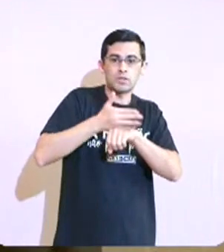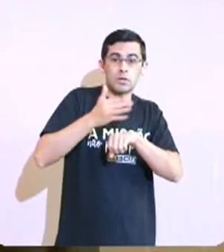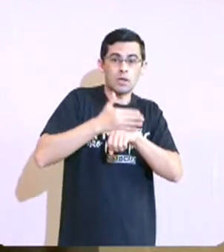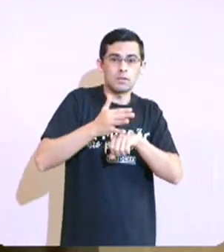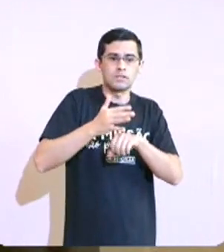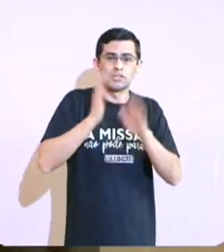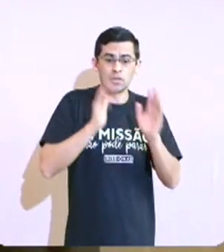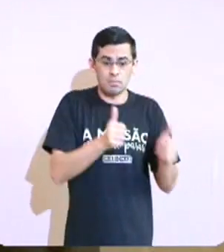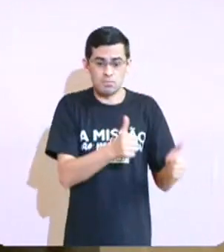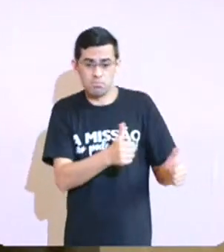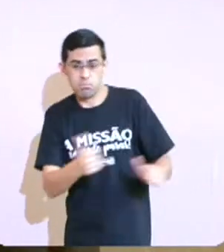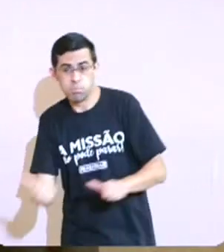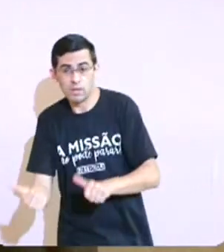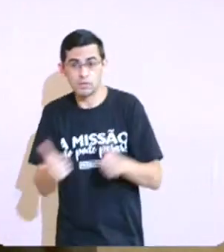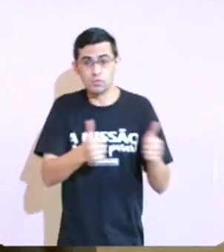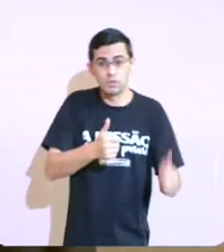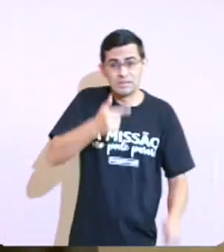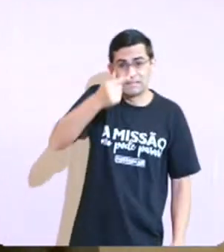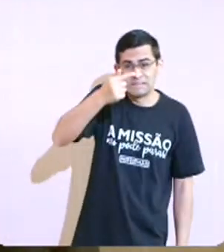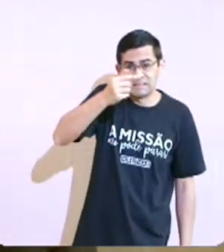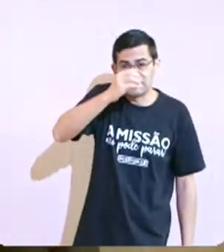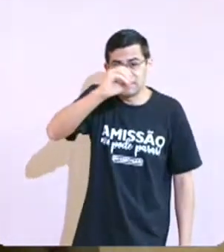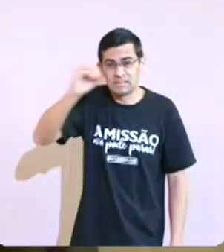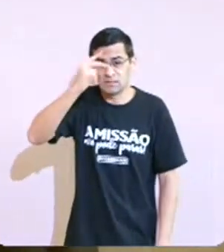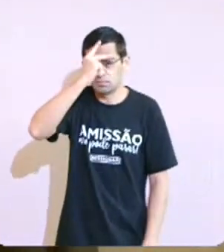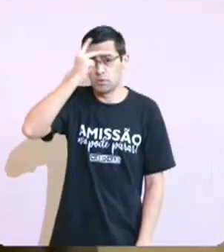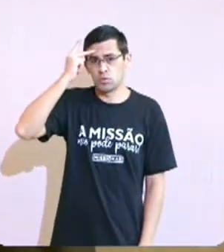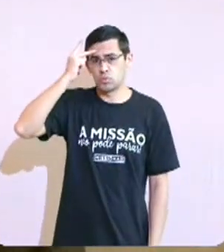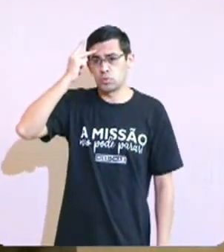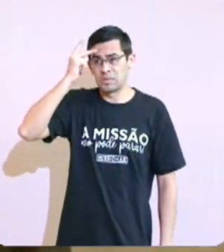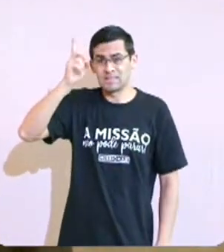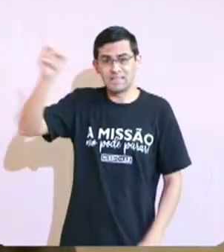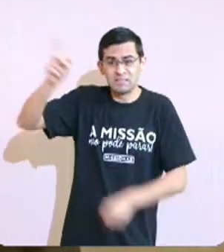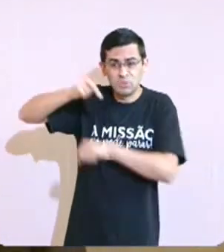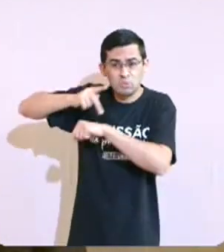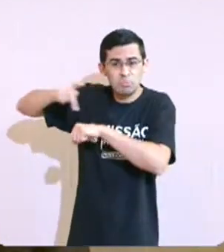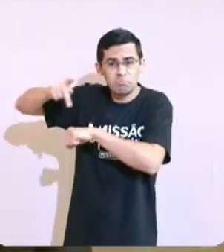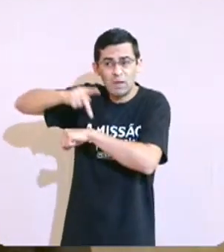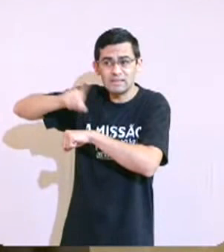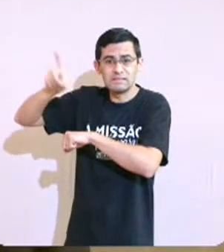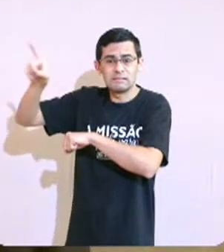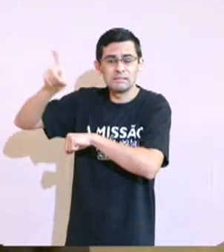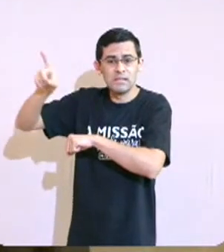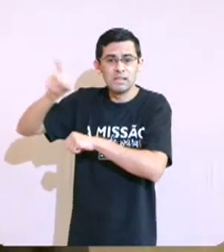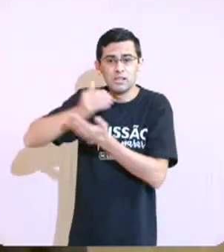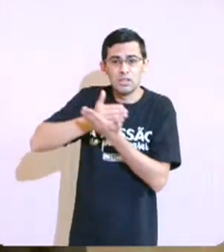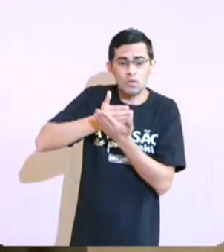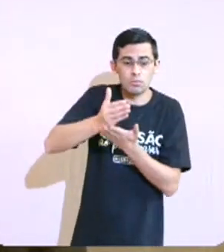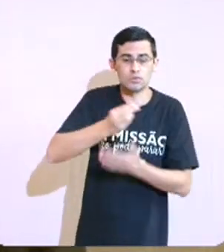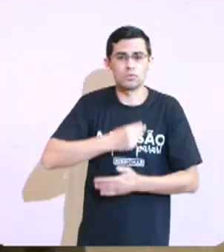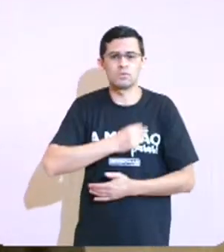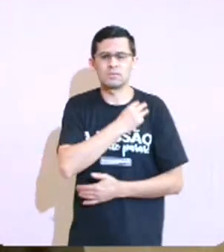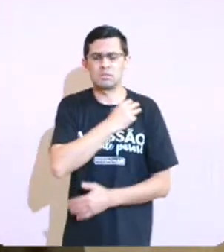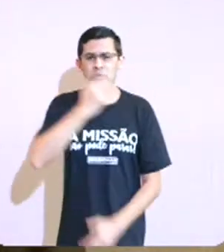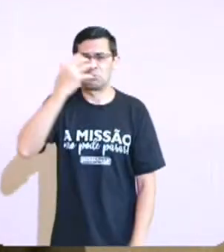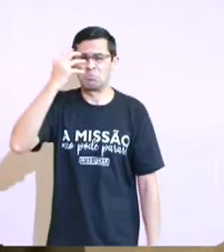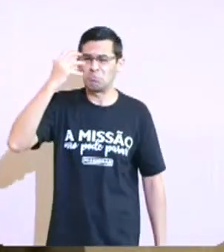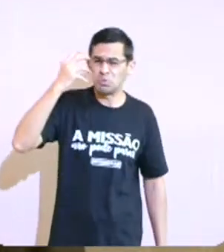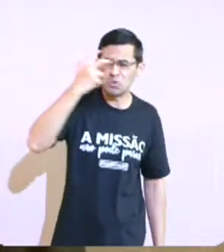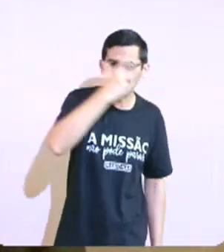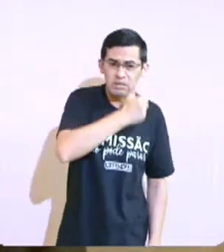já batizou 700 iranianos na Escócia e começou um ministério